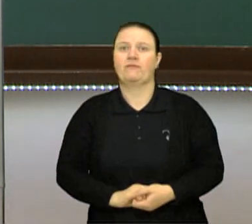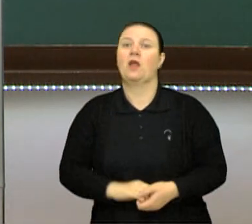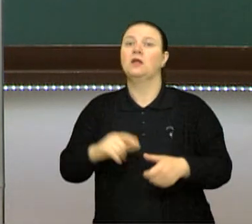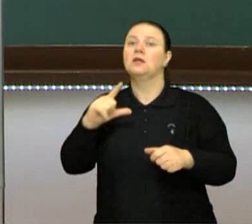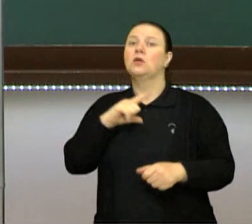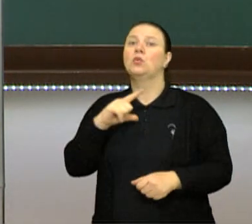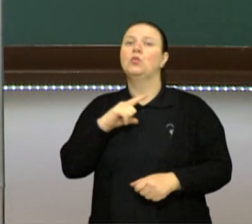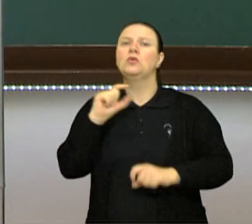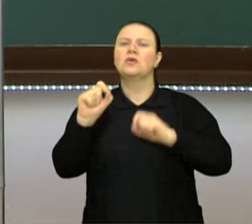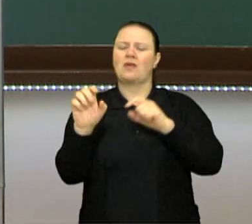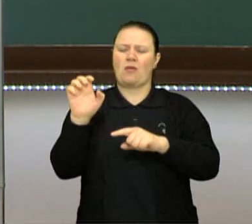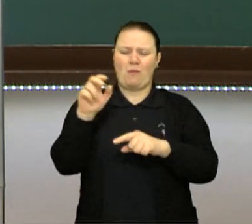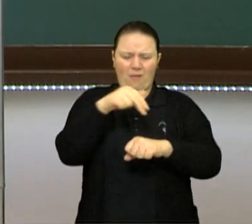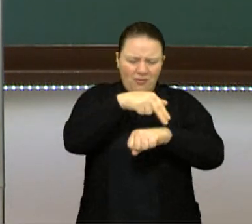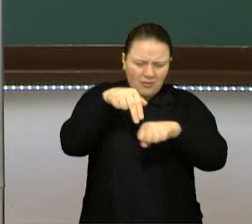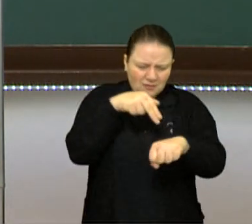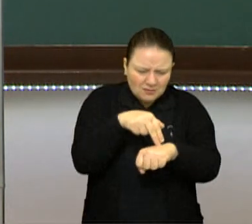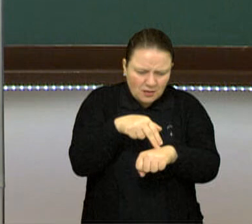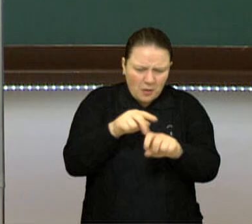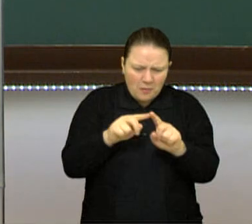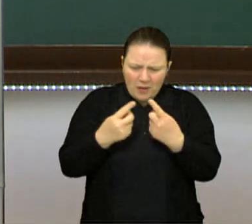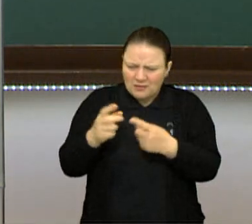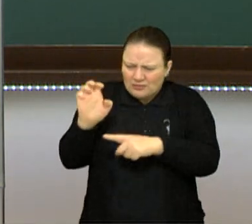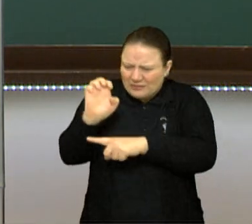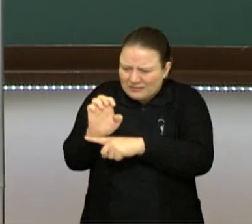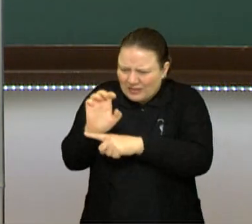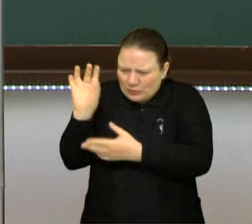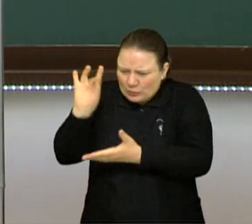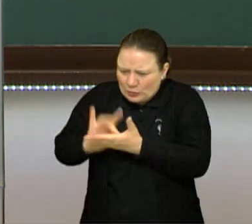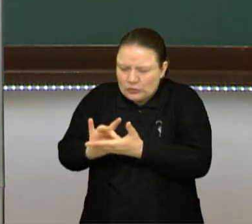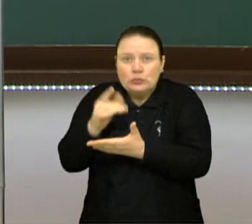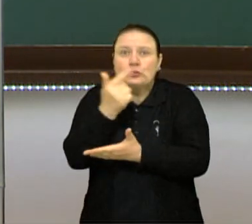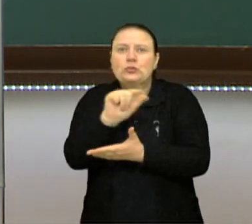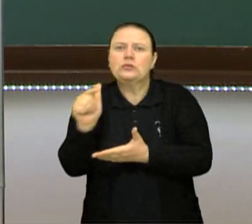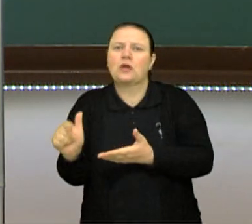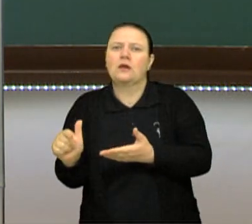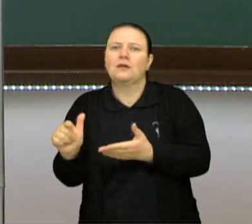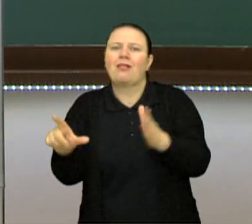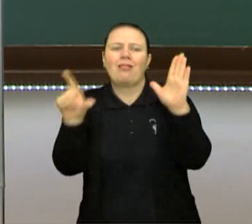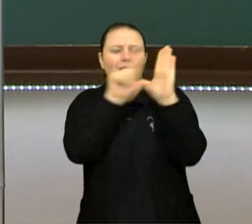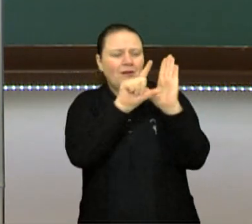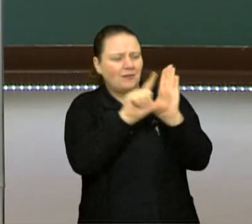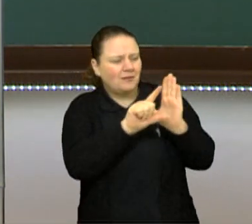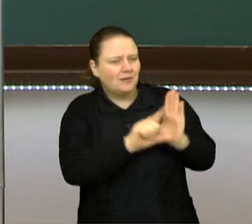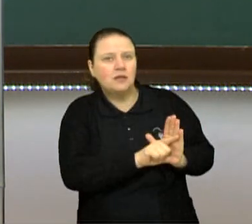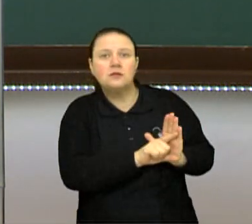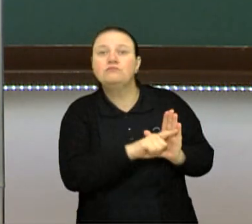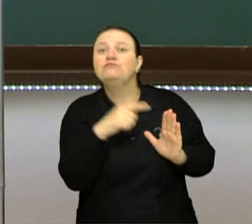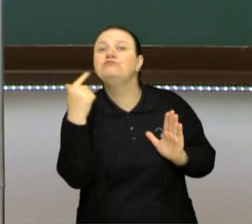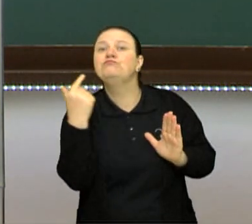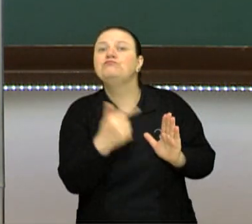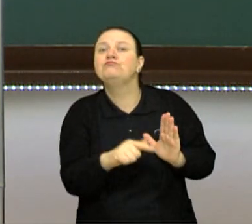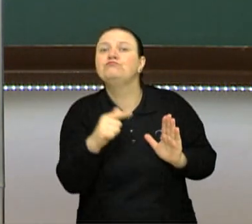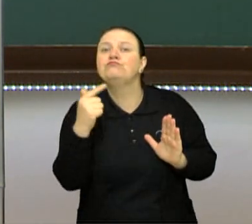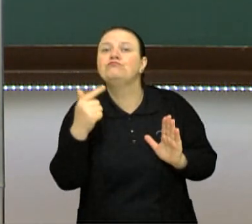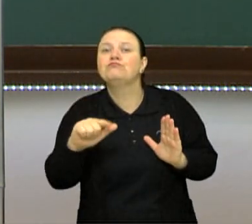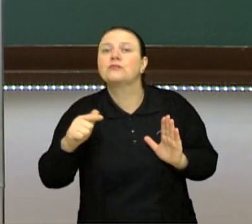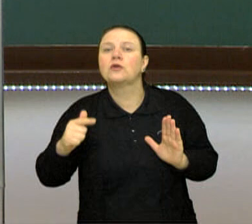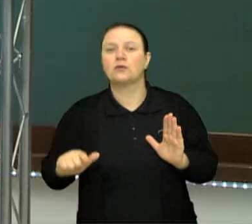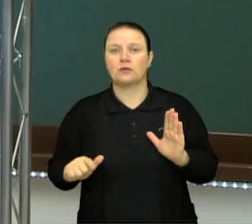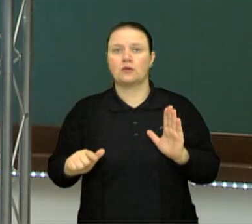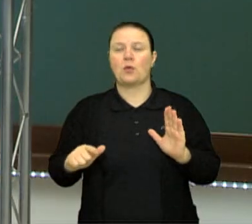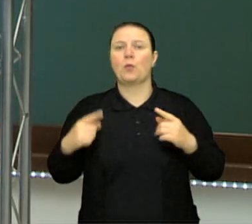obviamente, você literalmente denota que eles não têm uma figura de legislação própria consolidada, porque fica